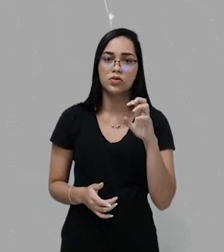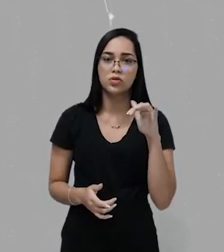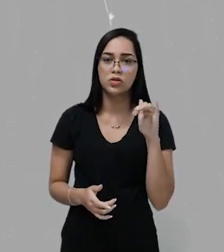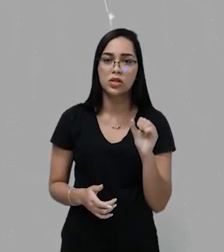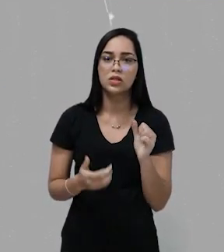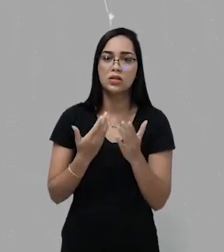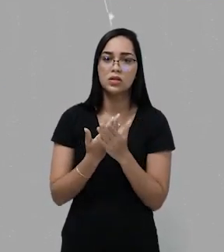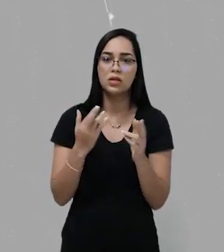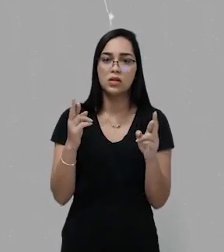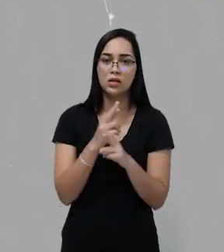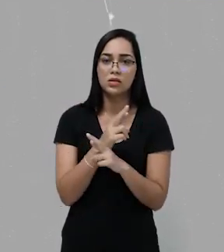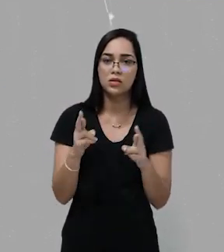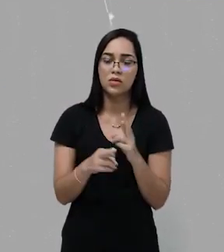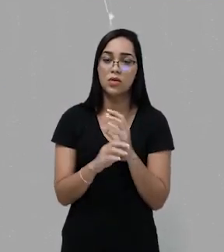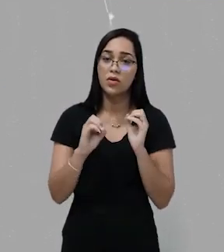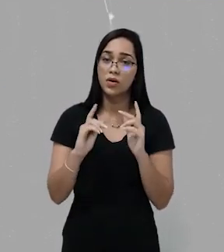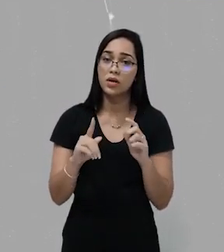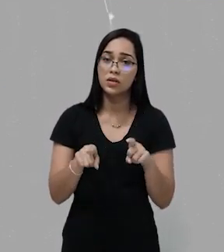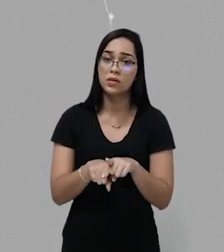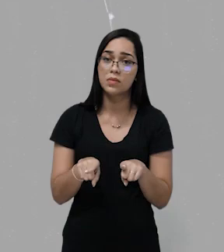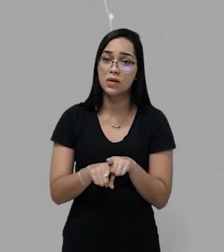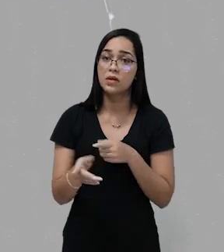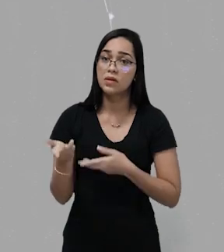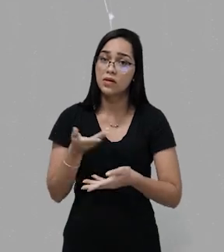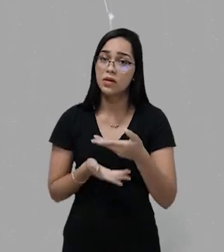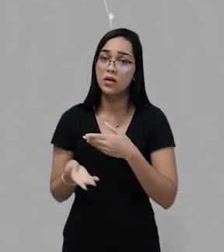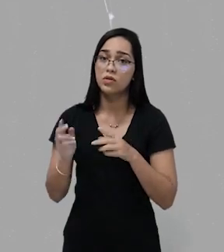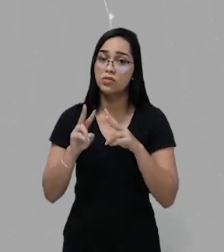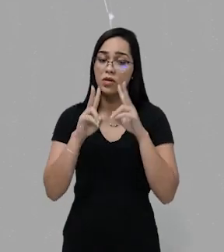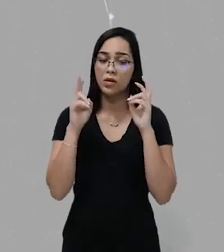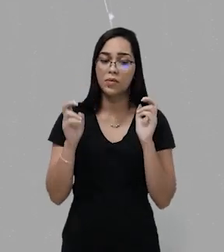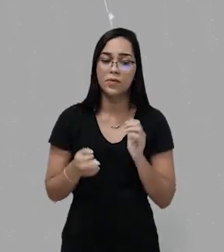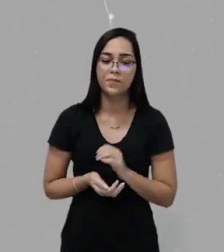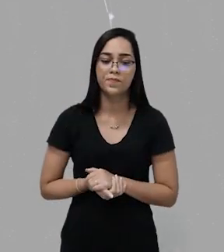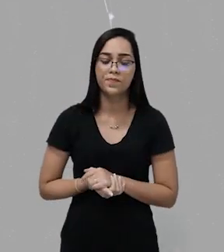a respeito desses autores aí e se inteirar do assunto, tá bom, gente?